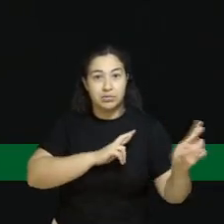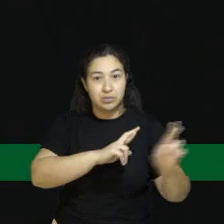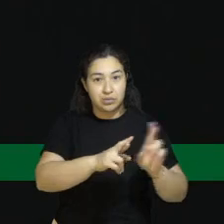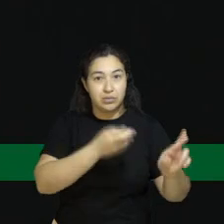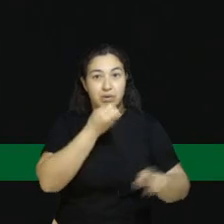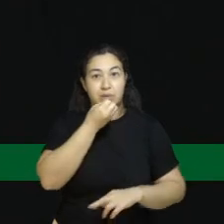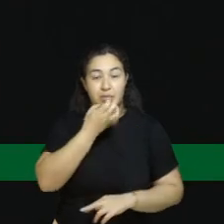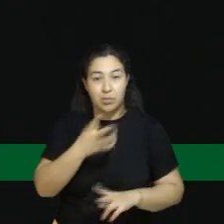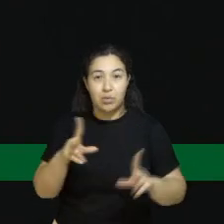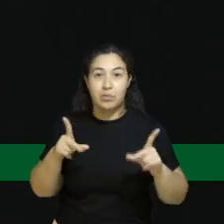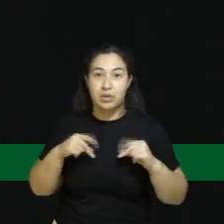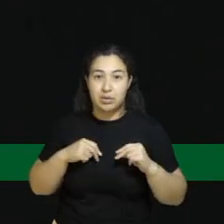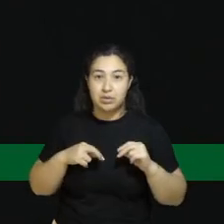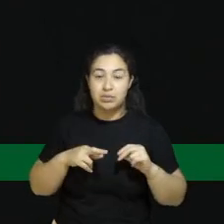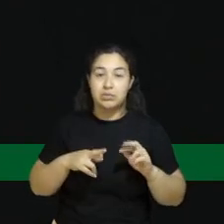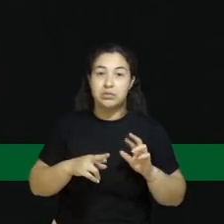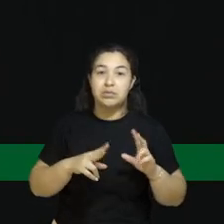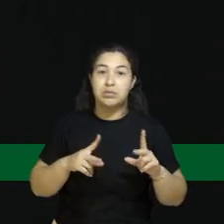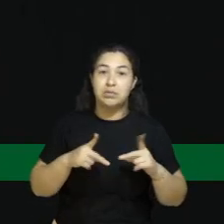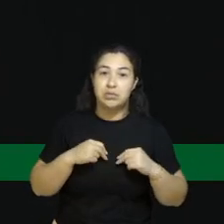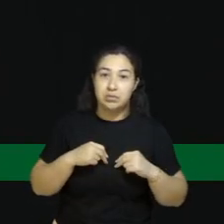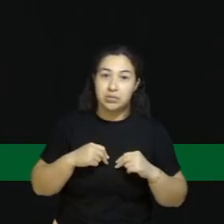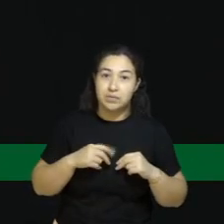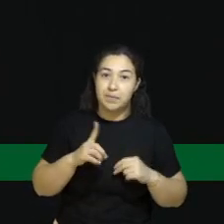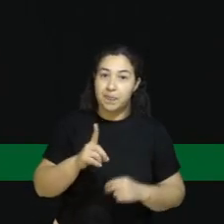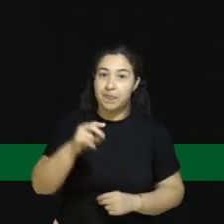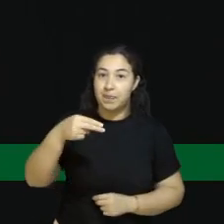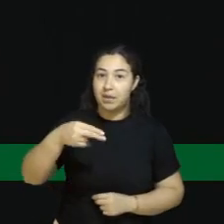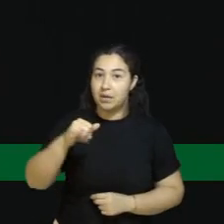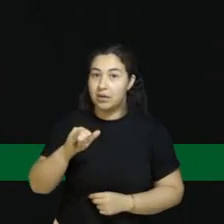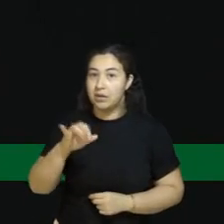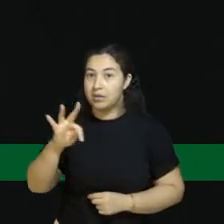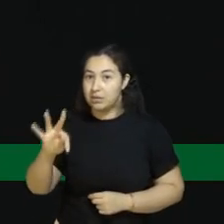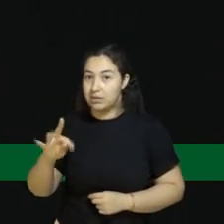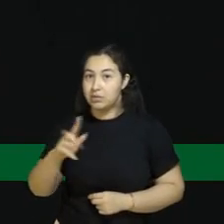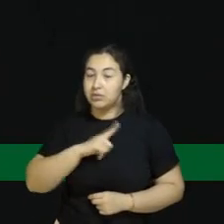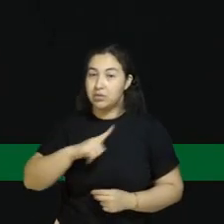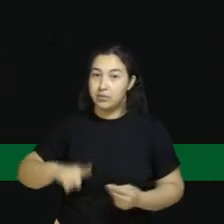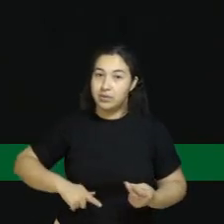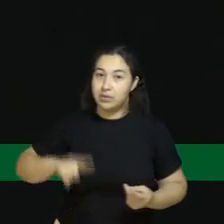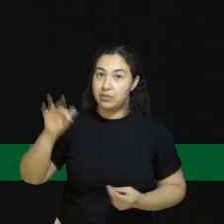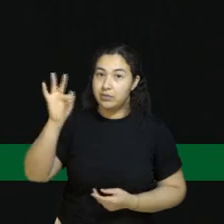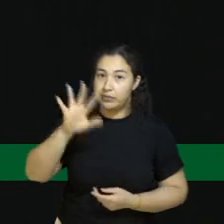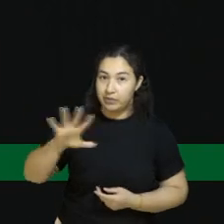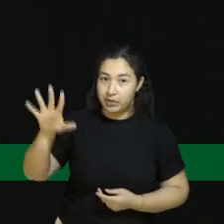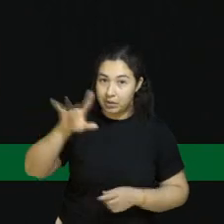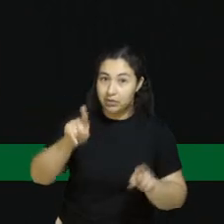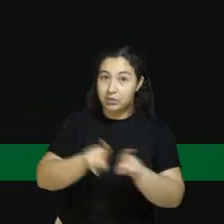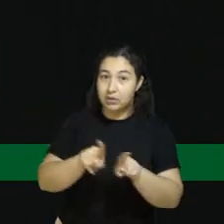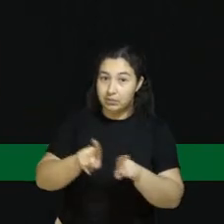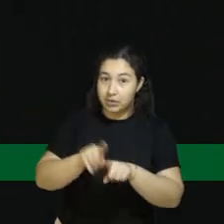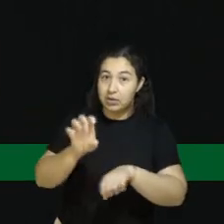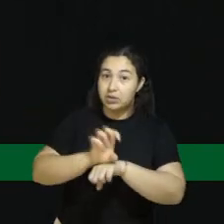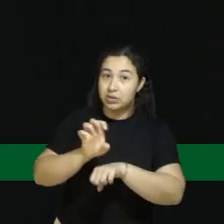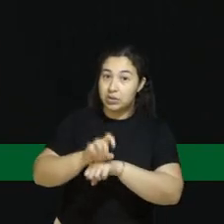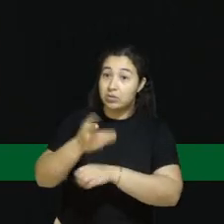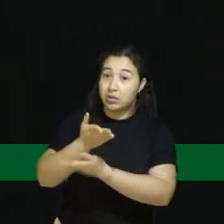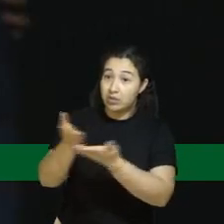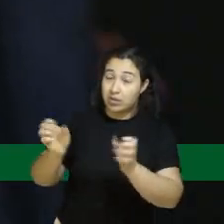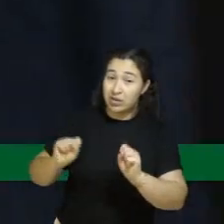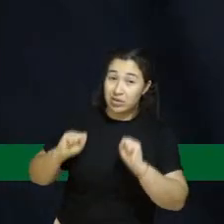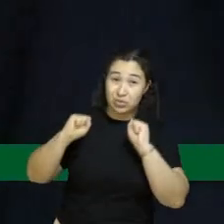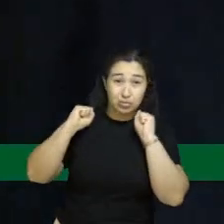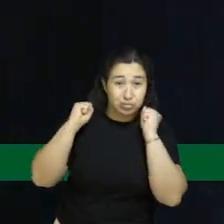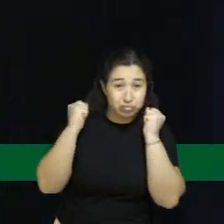merece reconhecimento ao DENIT. Eu acho que ambas as entidades, tanto o governo federal quanto o governo estadual, têm tido um esforço